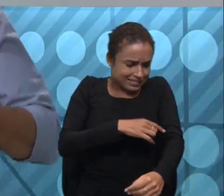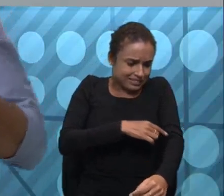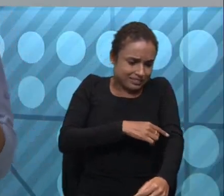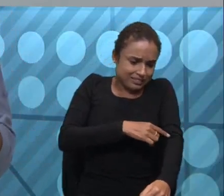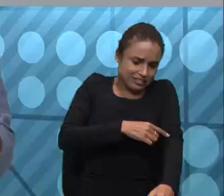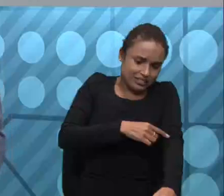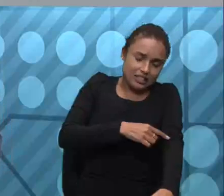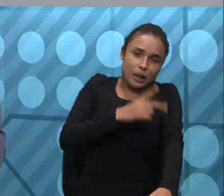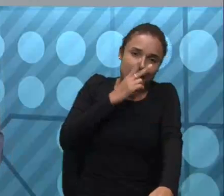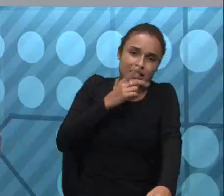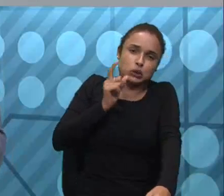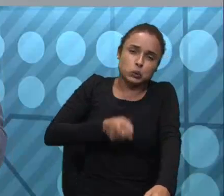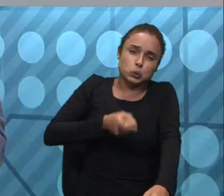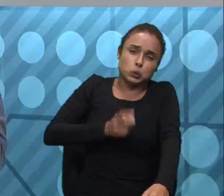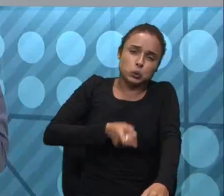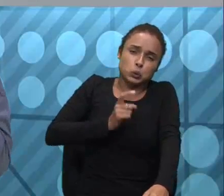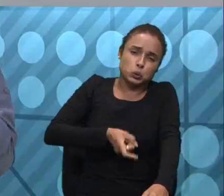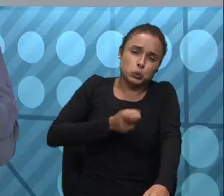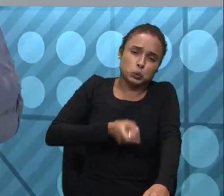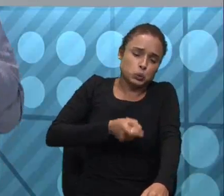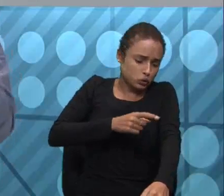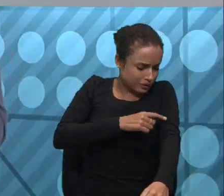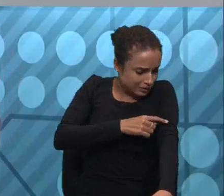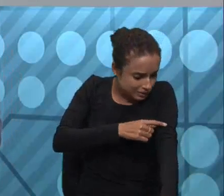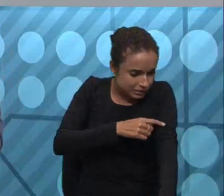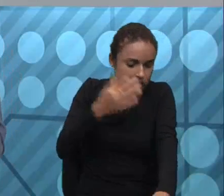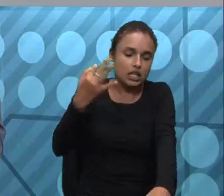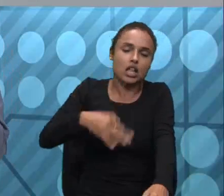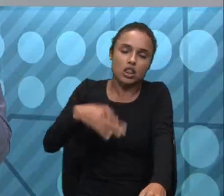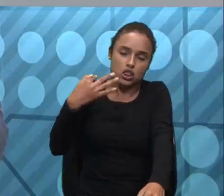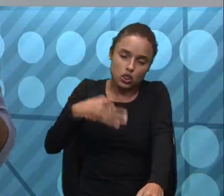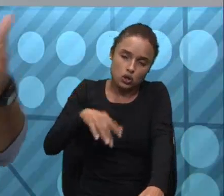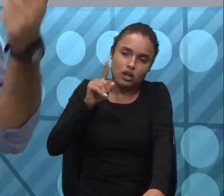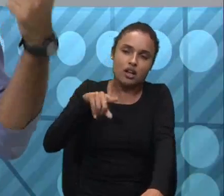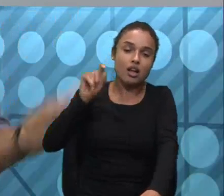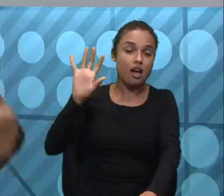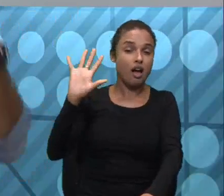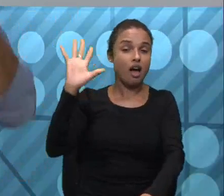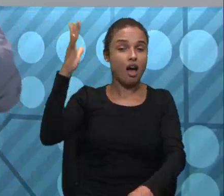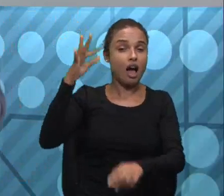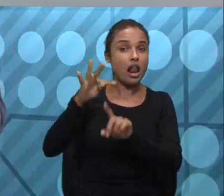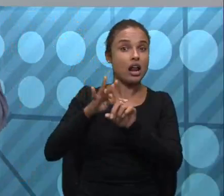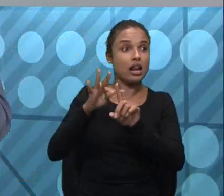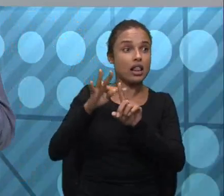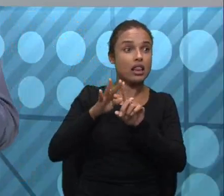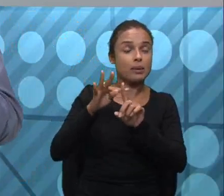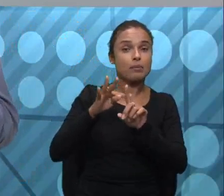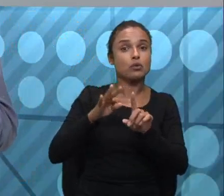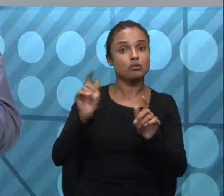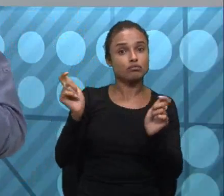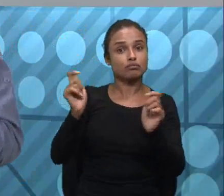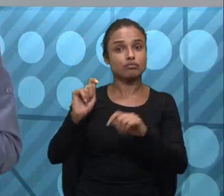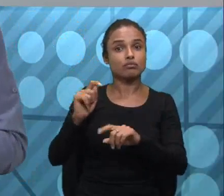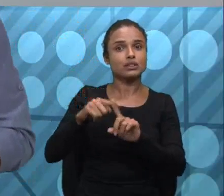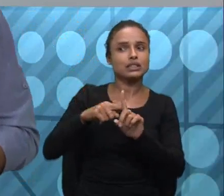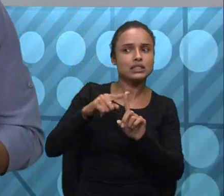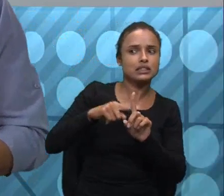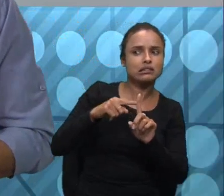duro. Isso tudo tem a ver também com a influência que tem o clima, a temperatura externa no próprio líquido